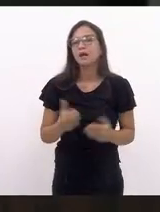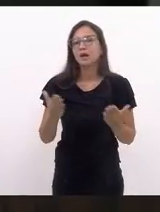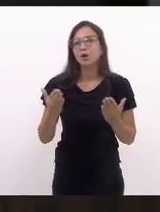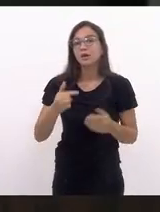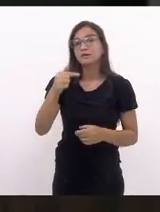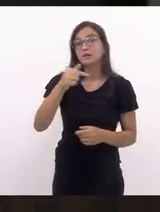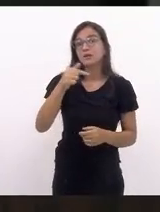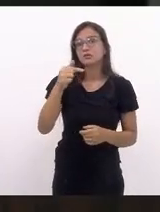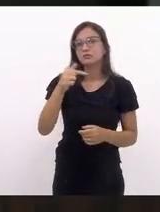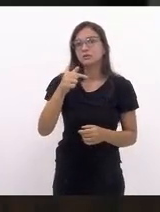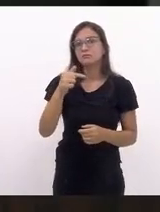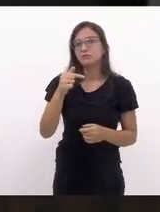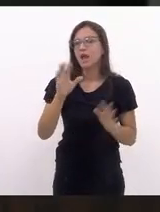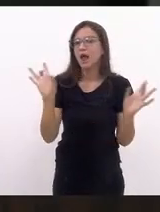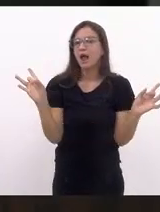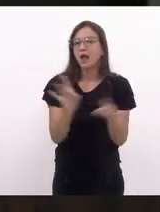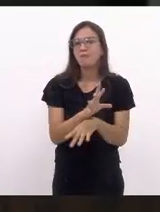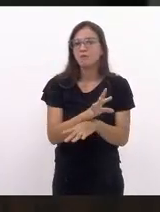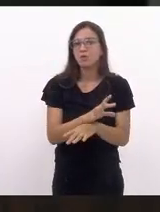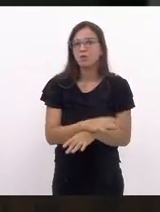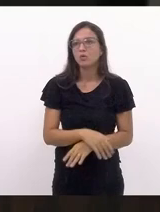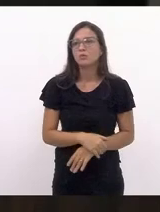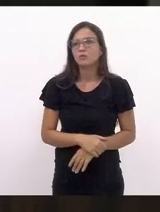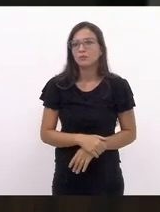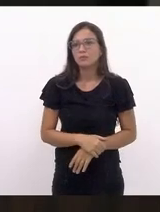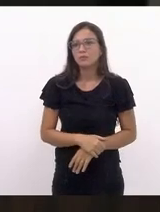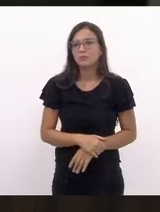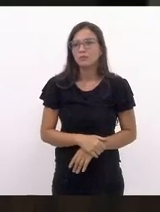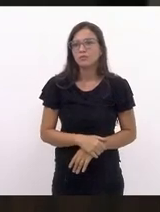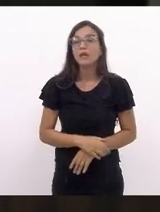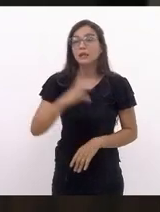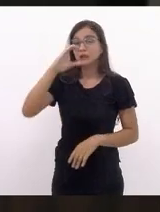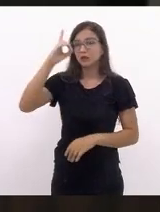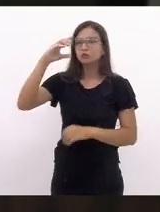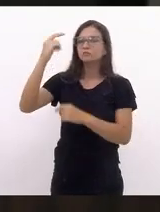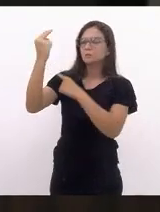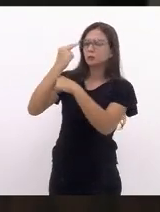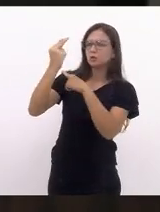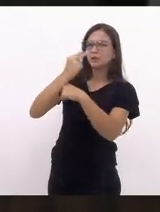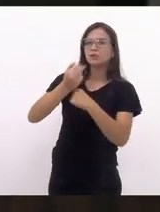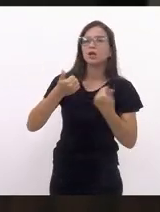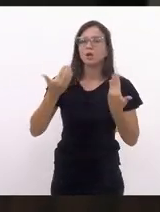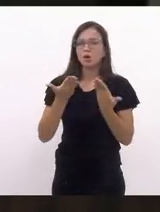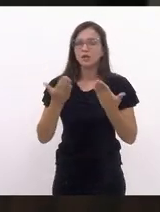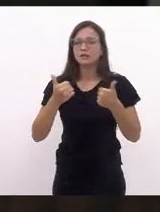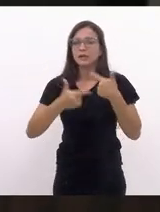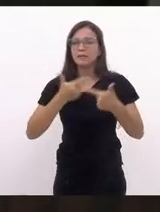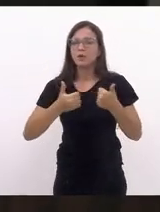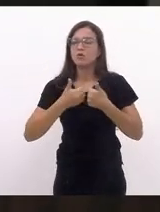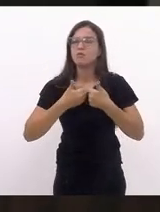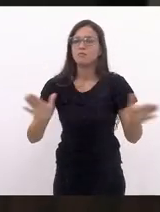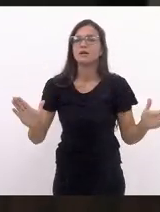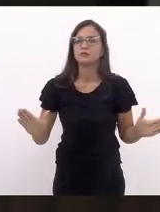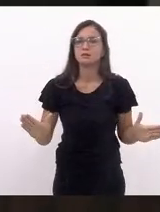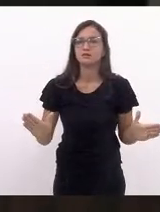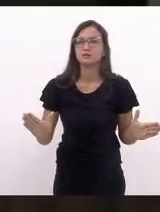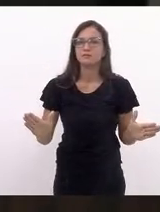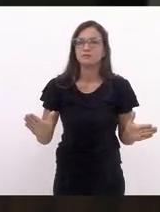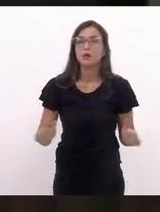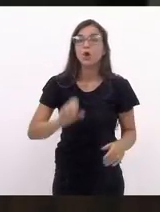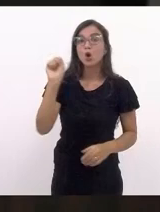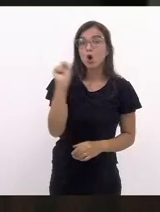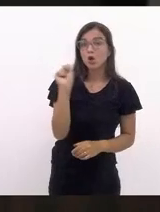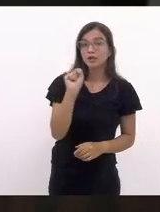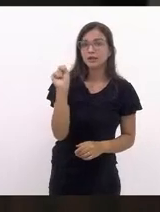deve estar encerrada havendo número legal sobre a proteção de Deus ele sendo os nossos trabalhos está bem a oitava sessão ordinária